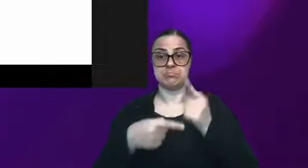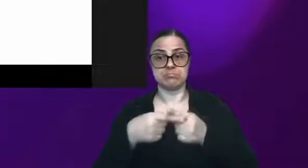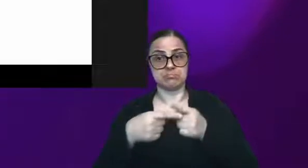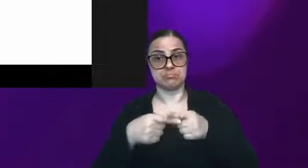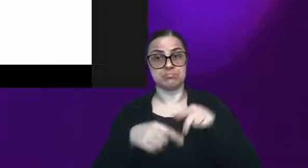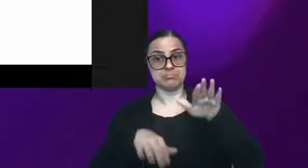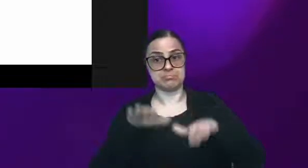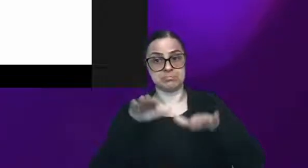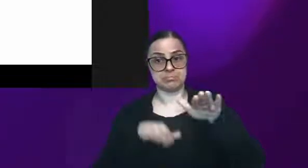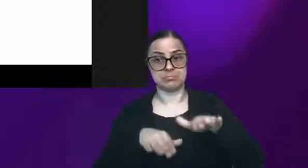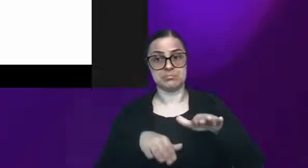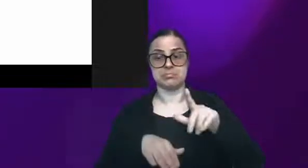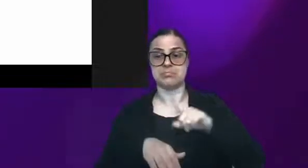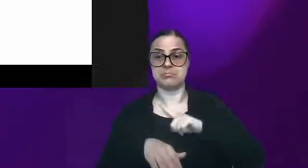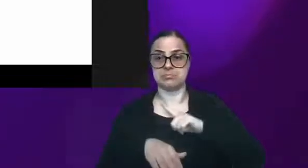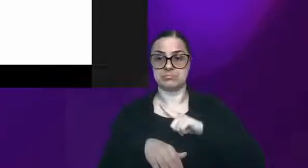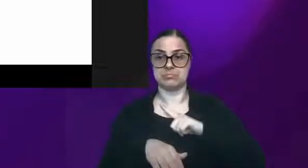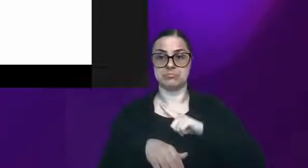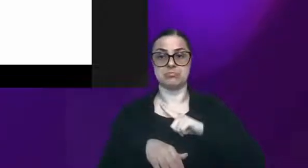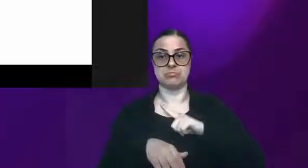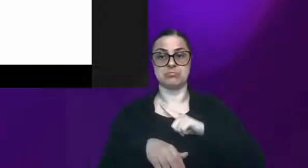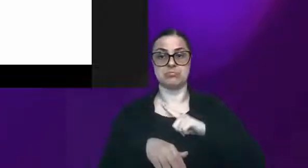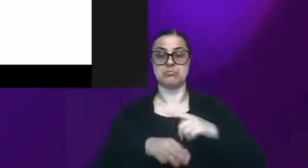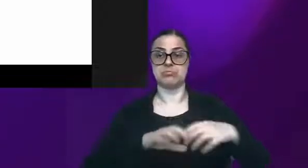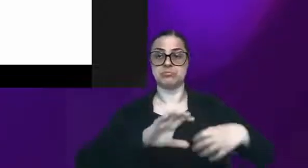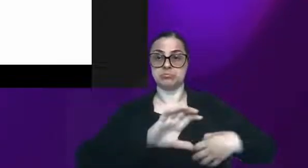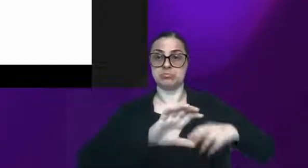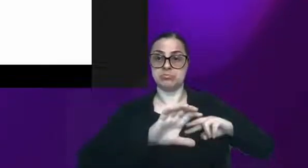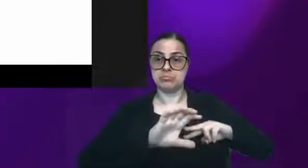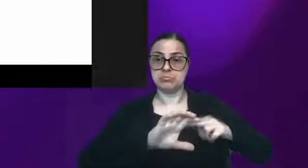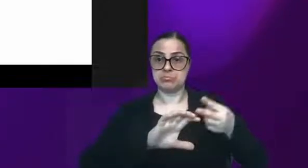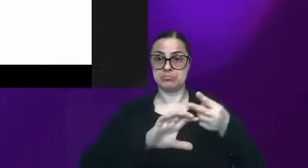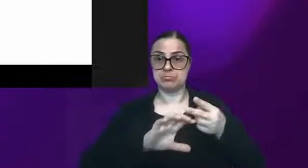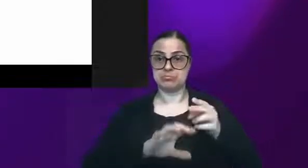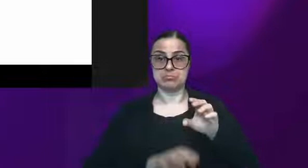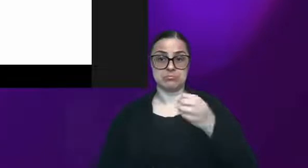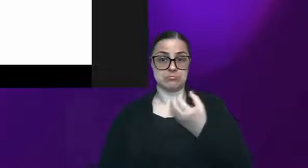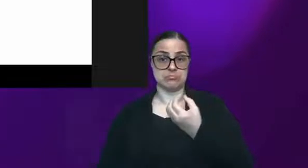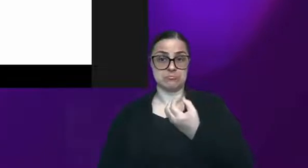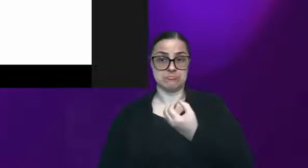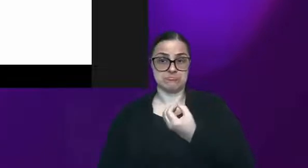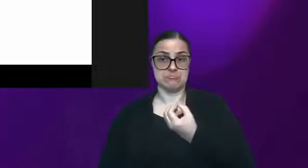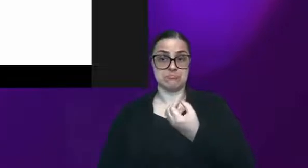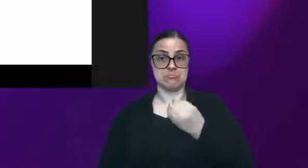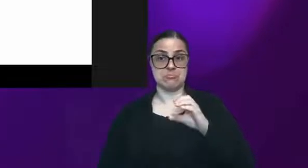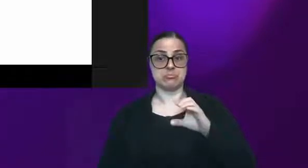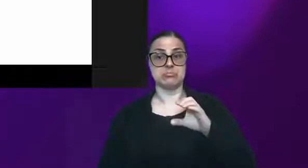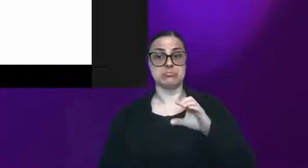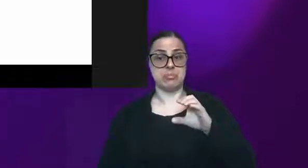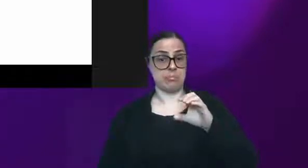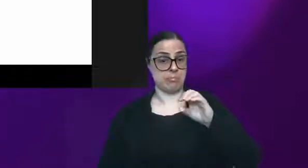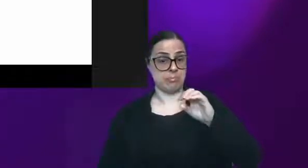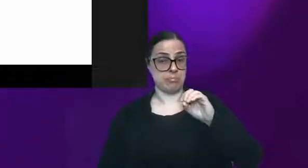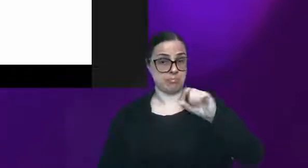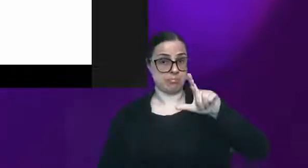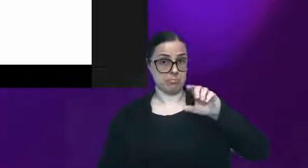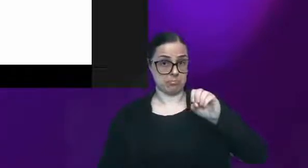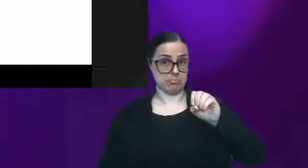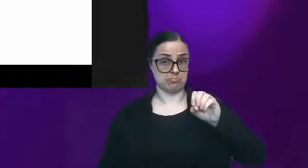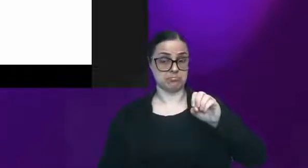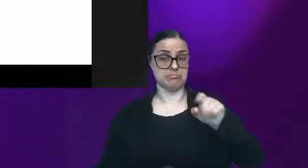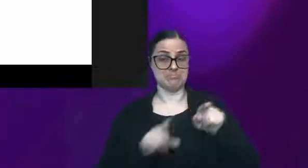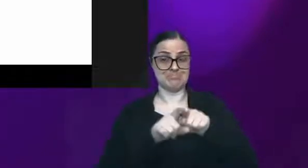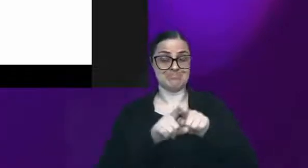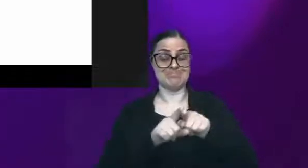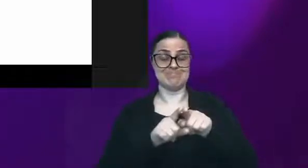peça de histologia depois de um transplante por colangite descruzante, mas o colangiocarcinoma transplantado eletivamente é uma raridade. E,